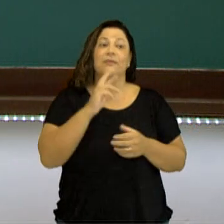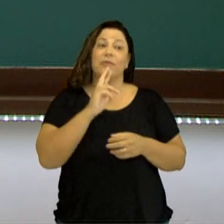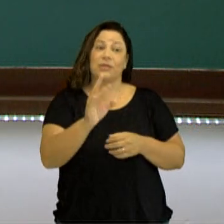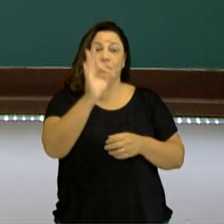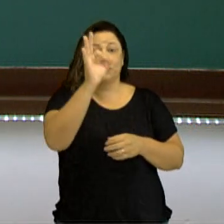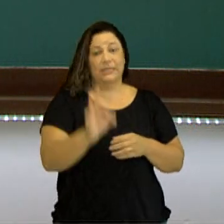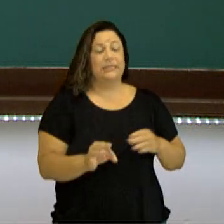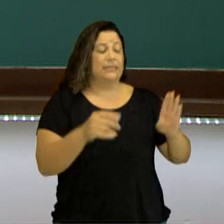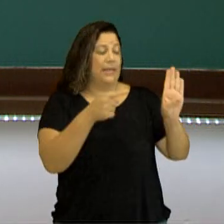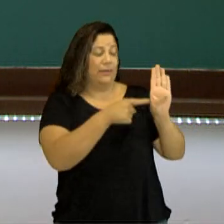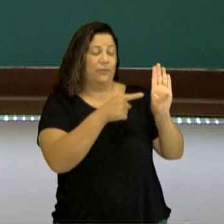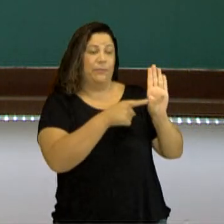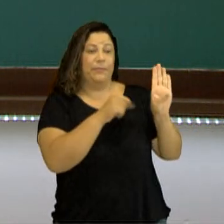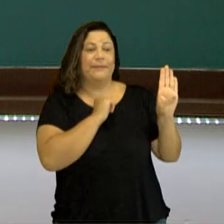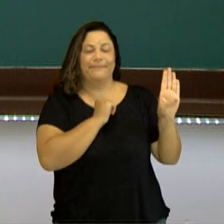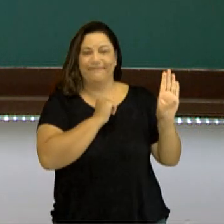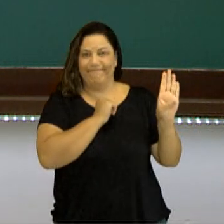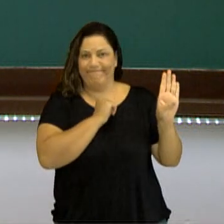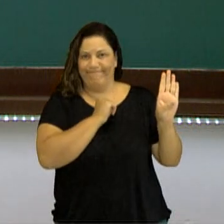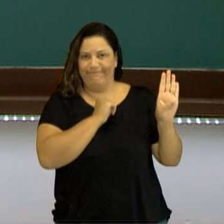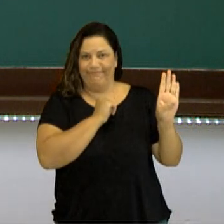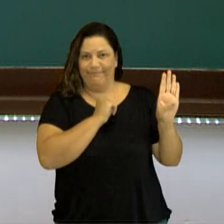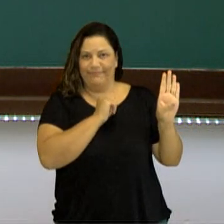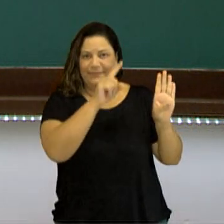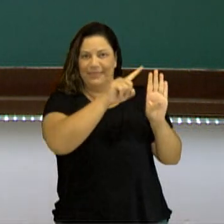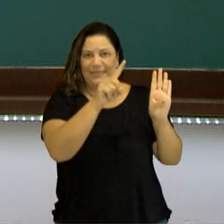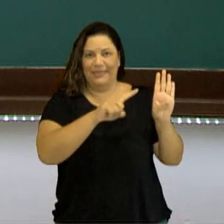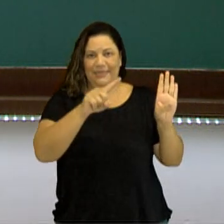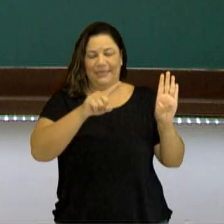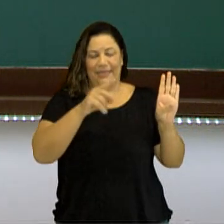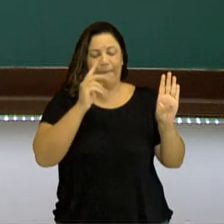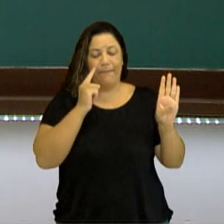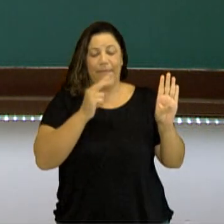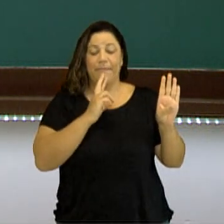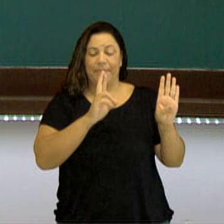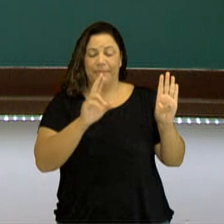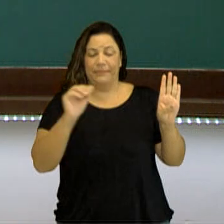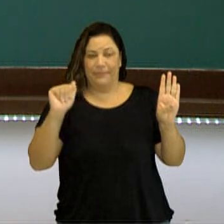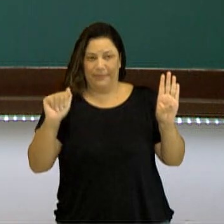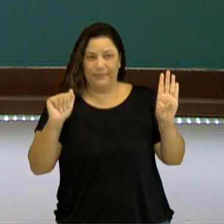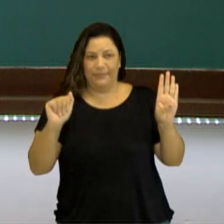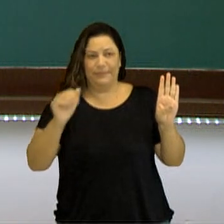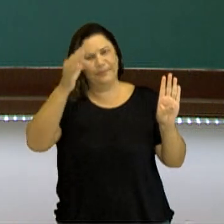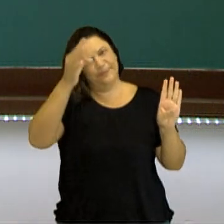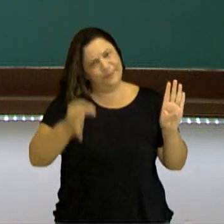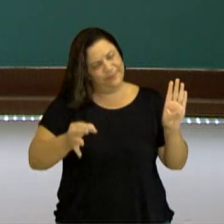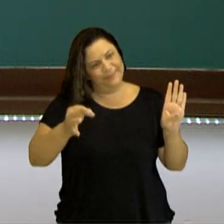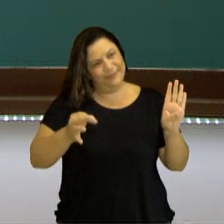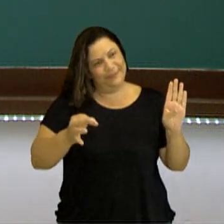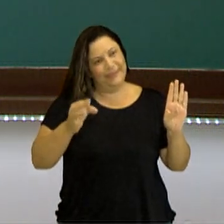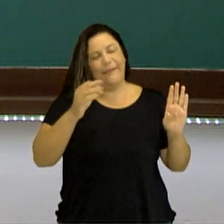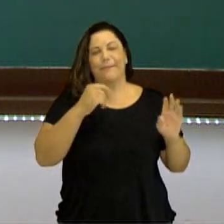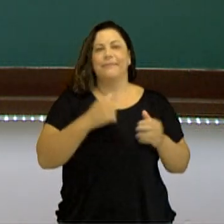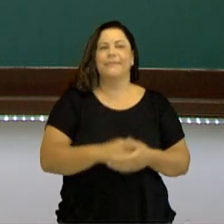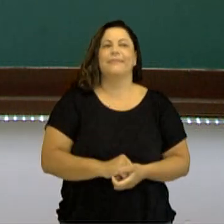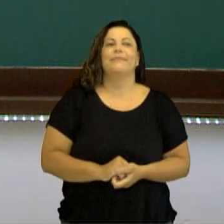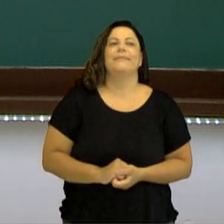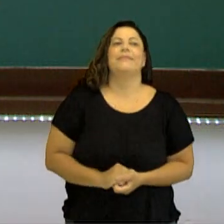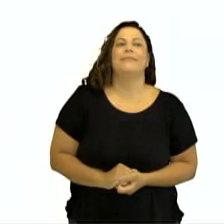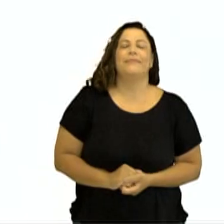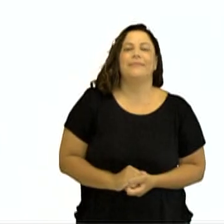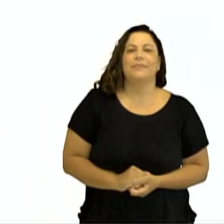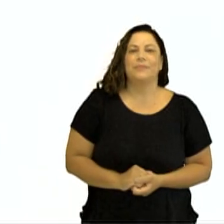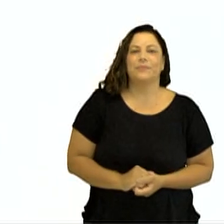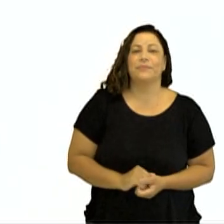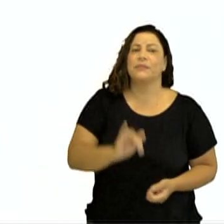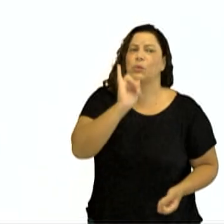número atômico, massa, letra A é o símbolo da massa atômica. Beleza? Quem respondeu a alternativa B, acertou. Olha no meu exemplo aqui,